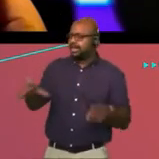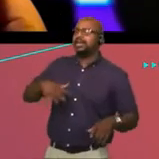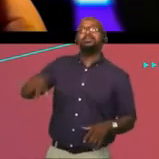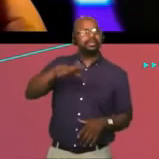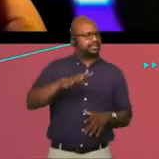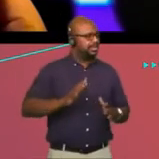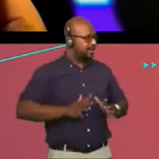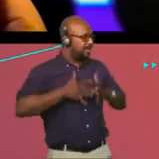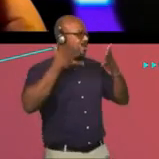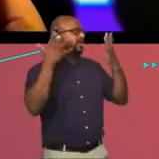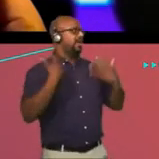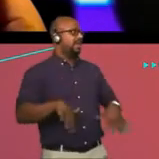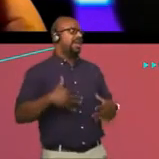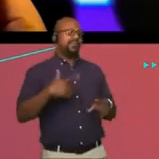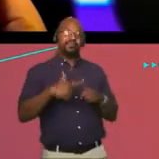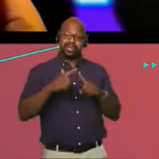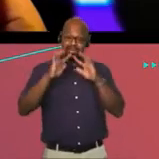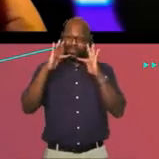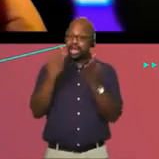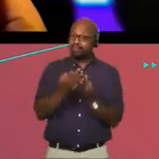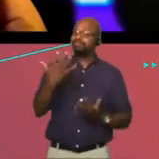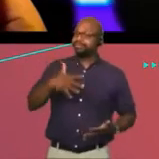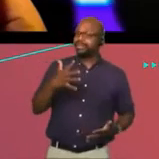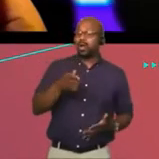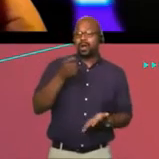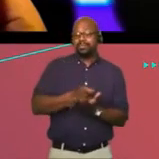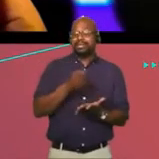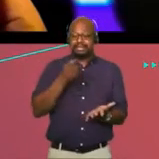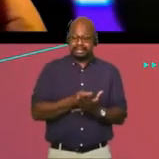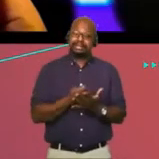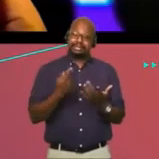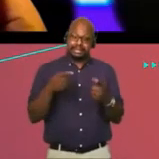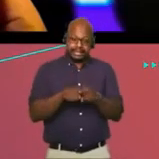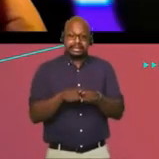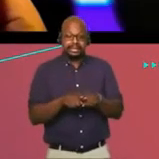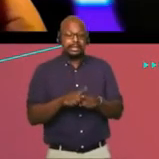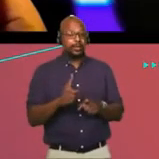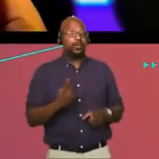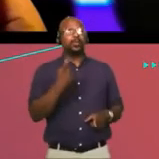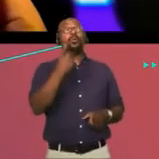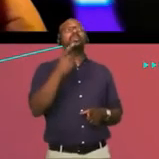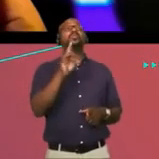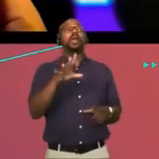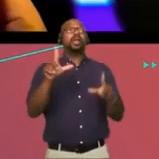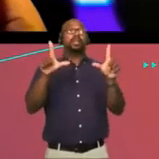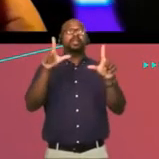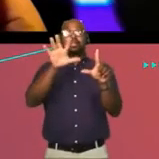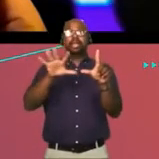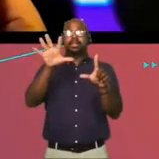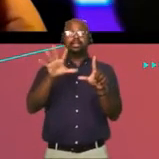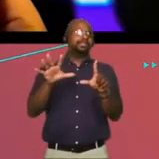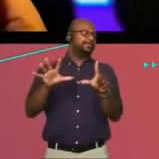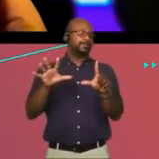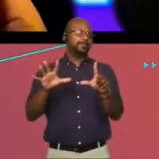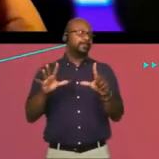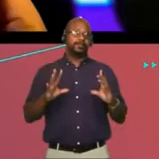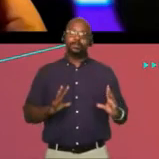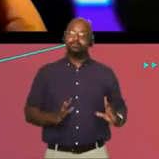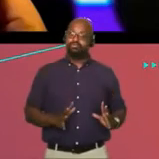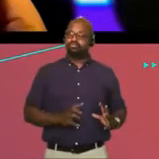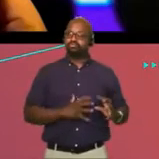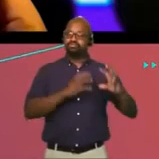horrorosa né porque a família foi obrigado a conviver aí tendo o único escape à telinha da televisão